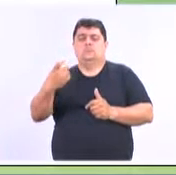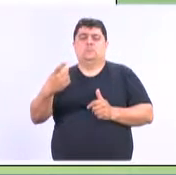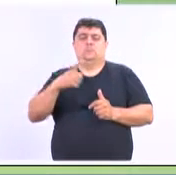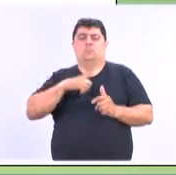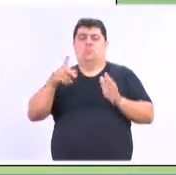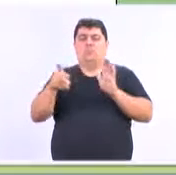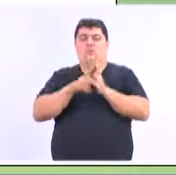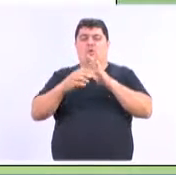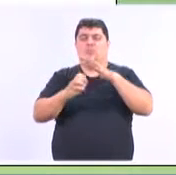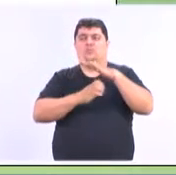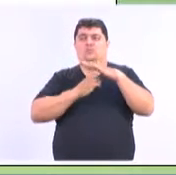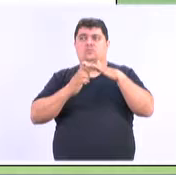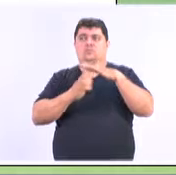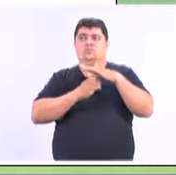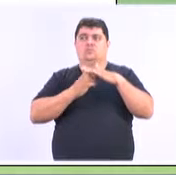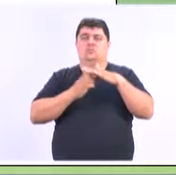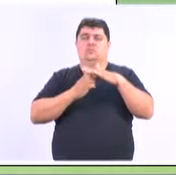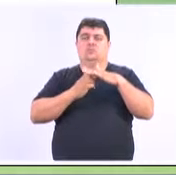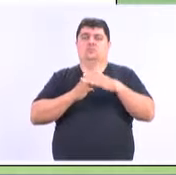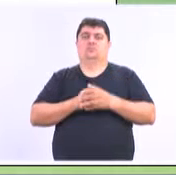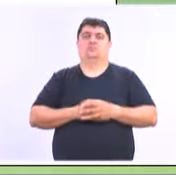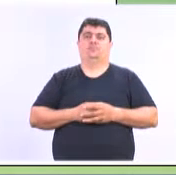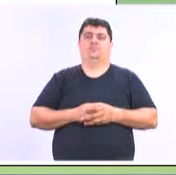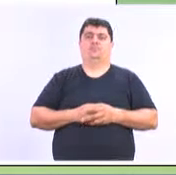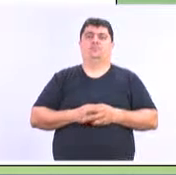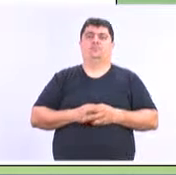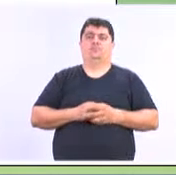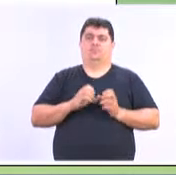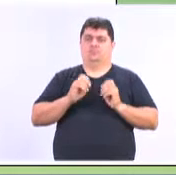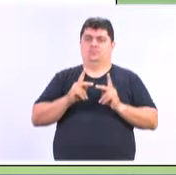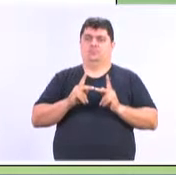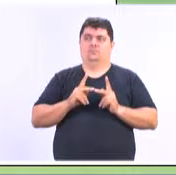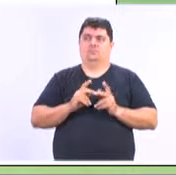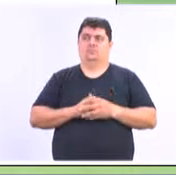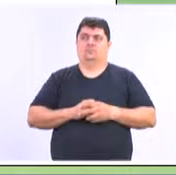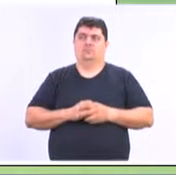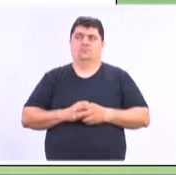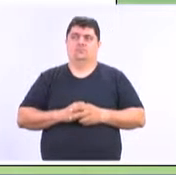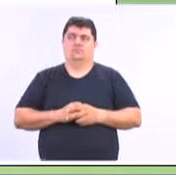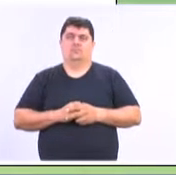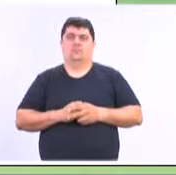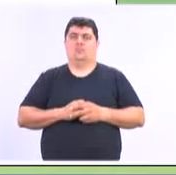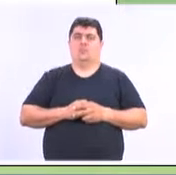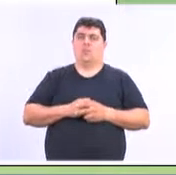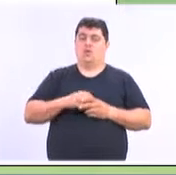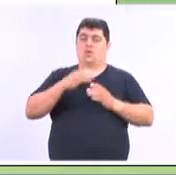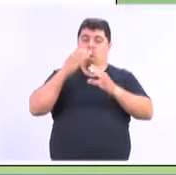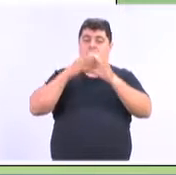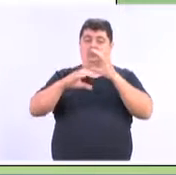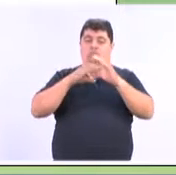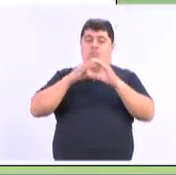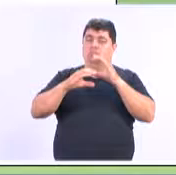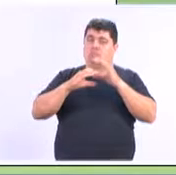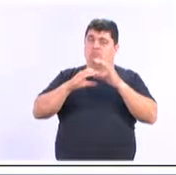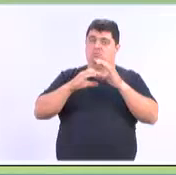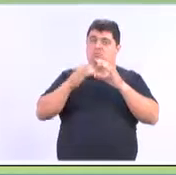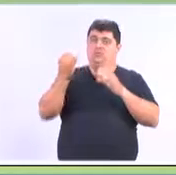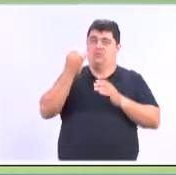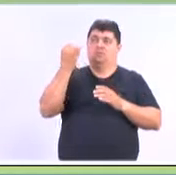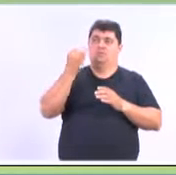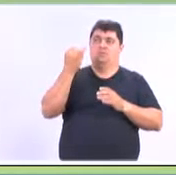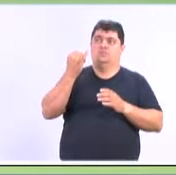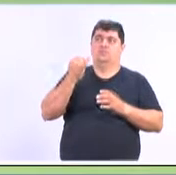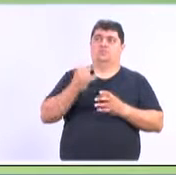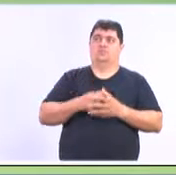uma determinada empresa. Ok? Vamos fixar aqui, comunicação. Então a